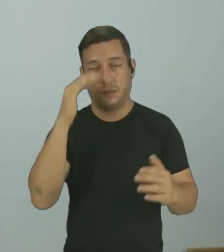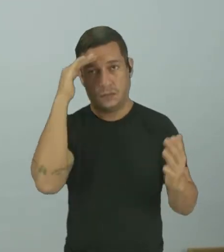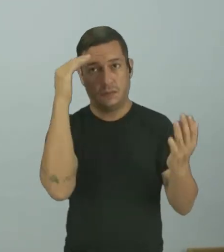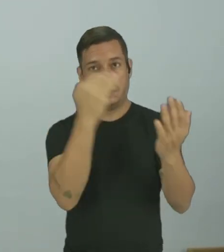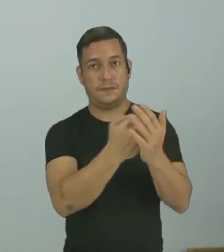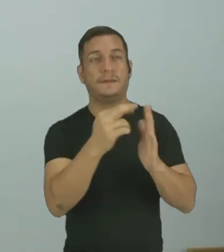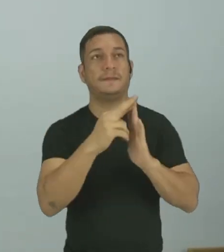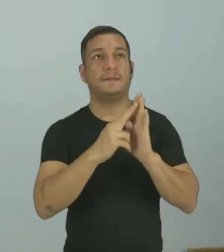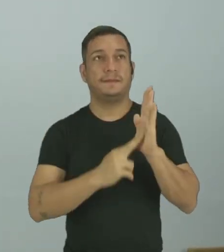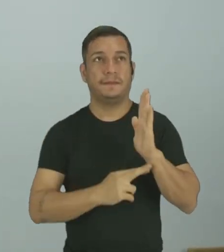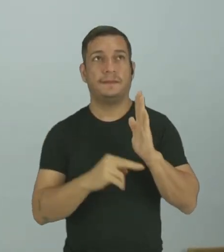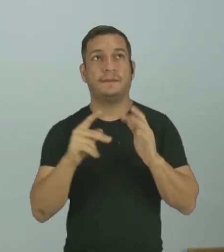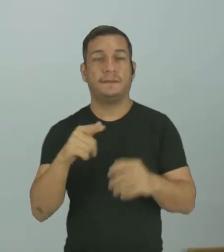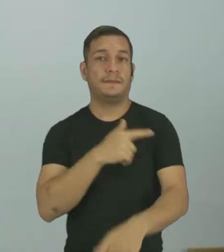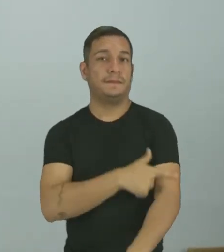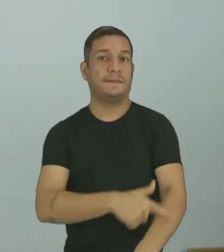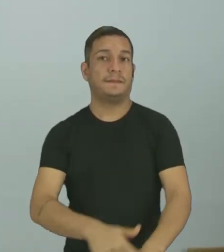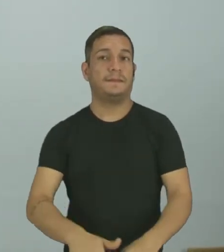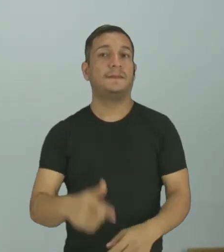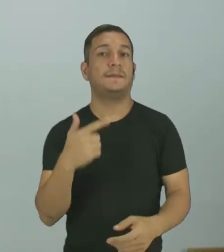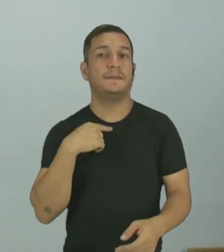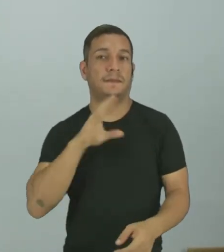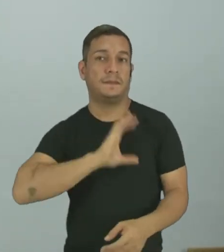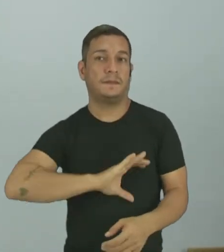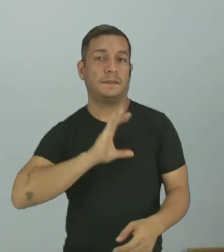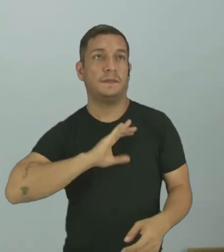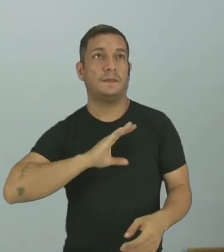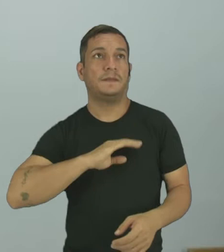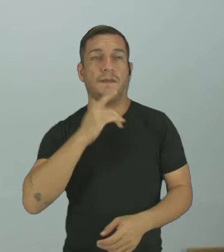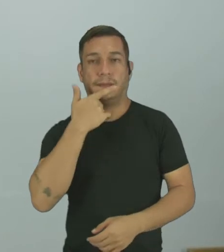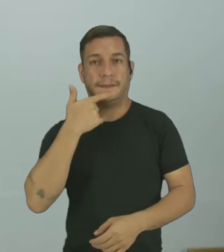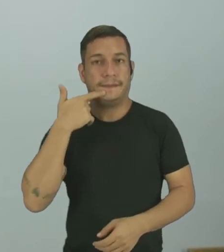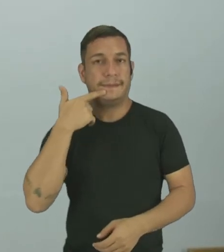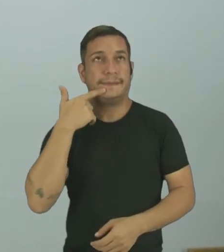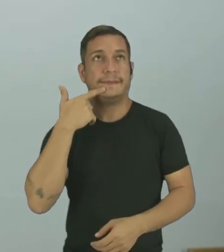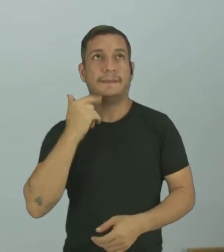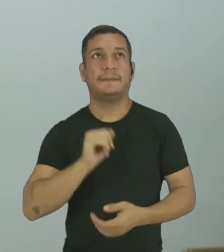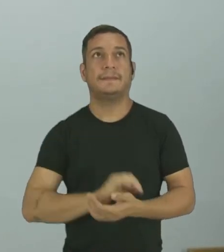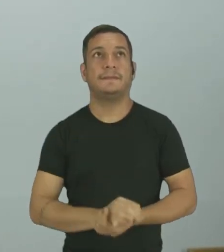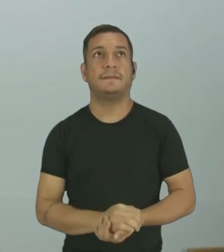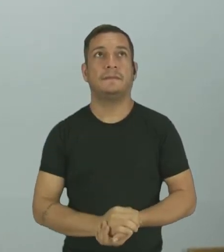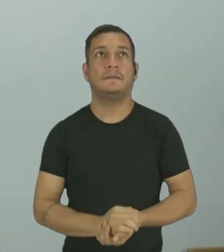obedecer essas regrinhas, sendo educado com nossos colegas, sendo gentis.